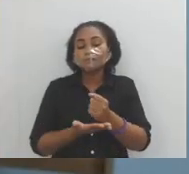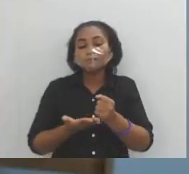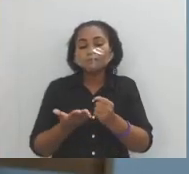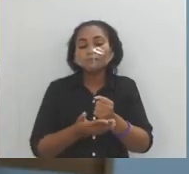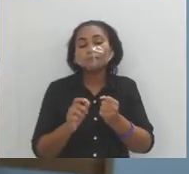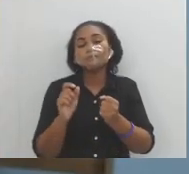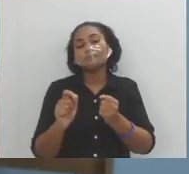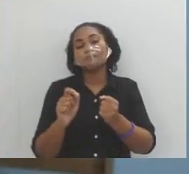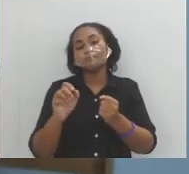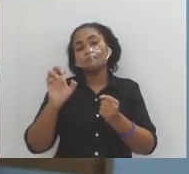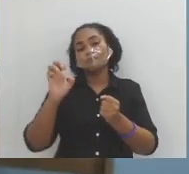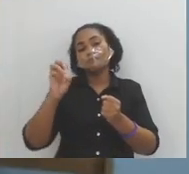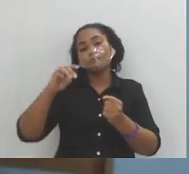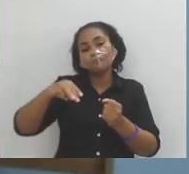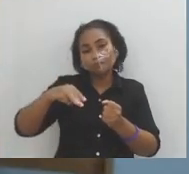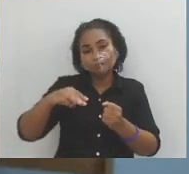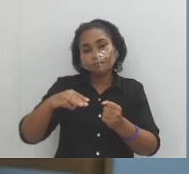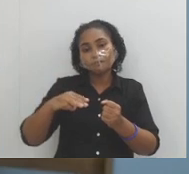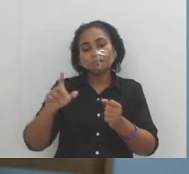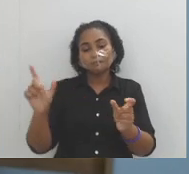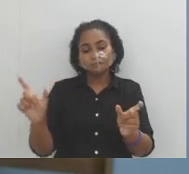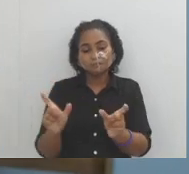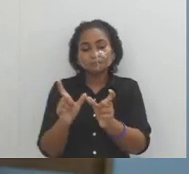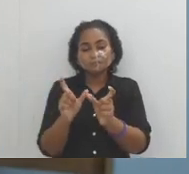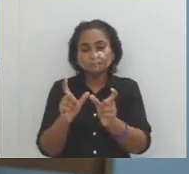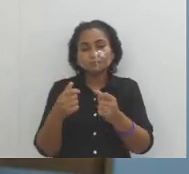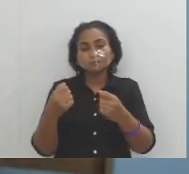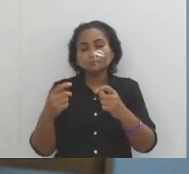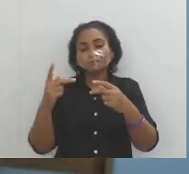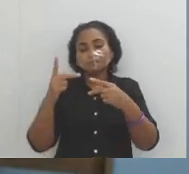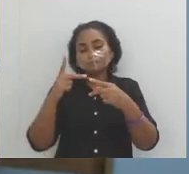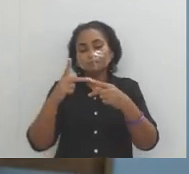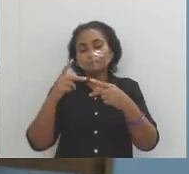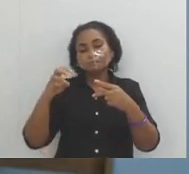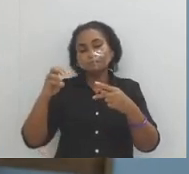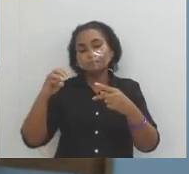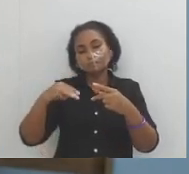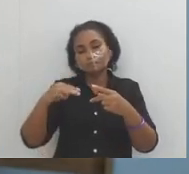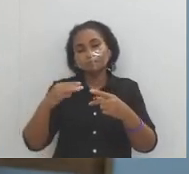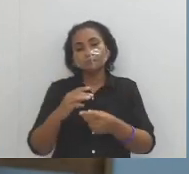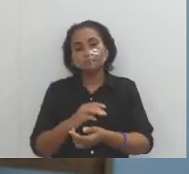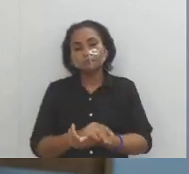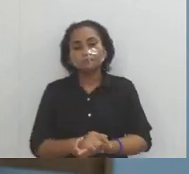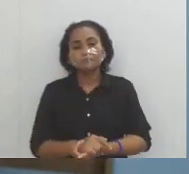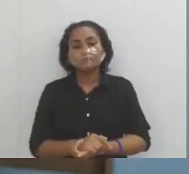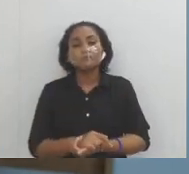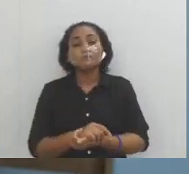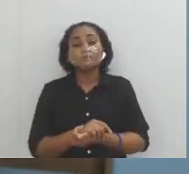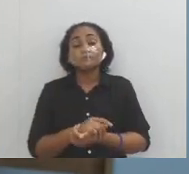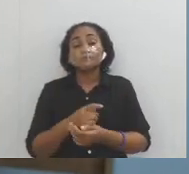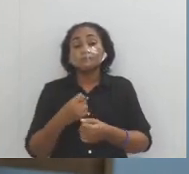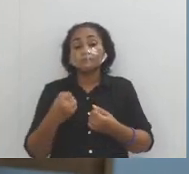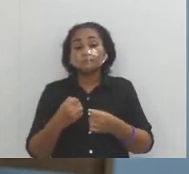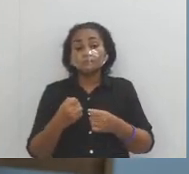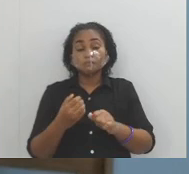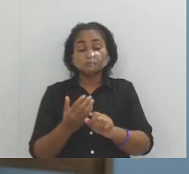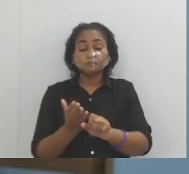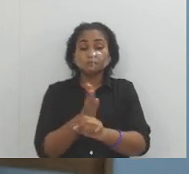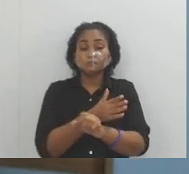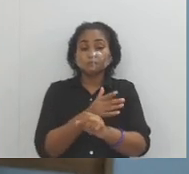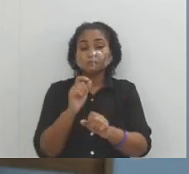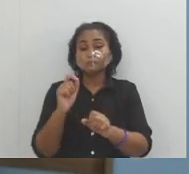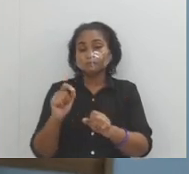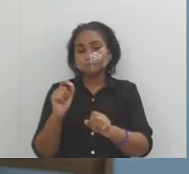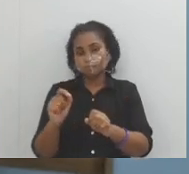em. Então, o verbo consistir, ele é transitivo indireto porque ele exige que o que vem